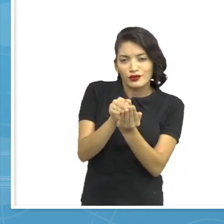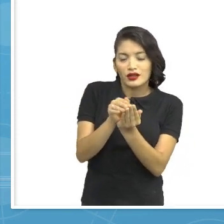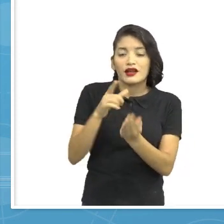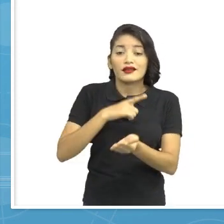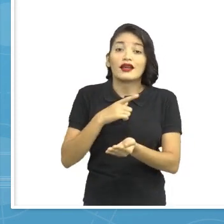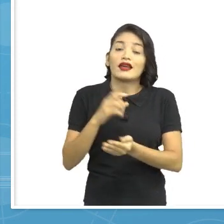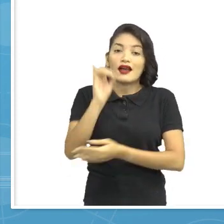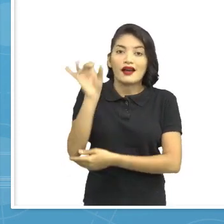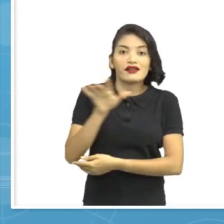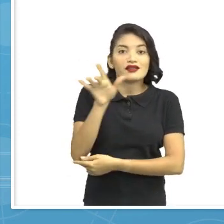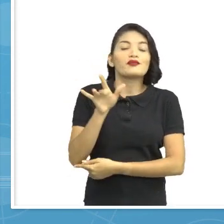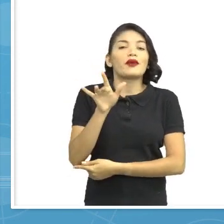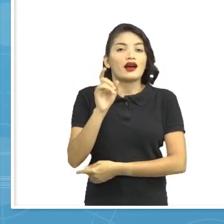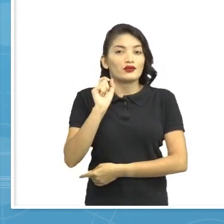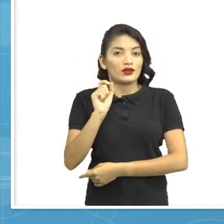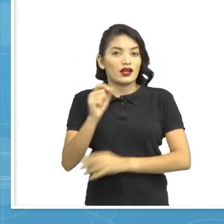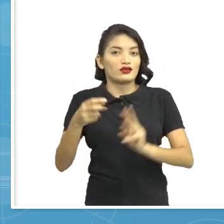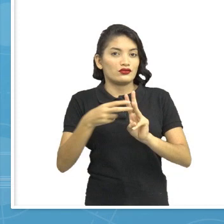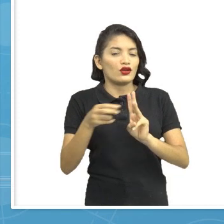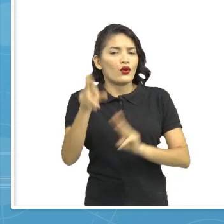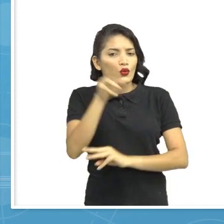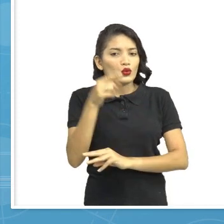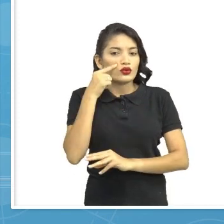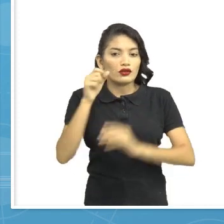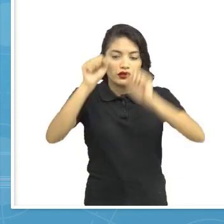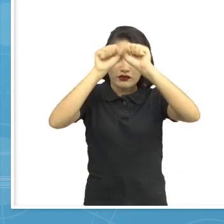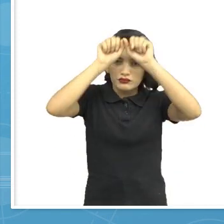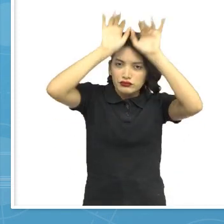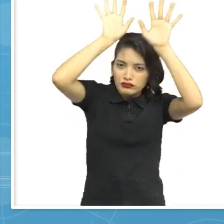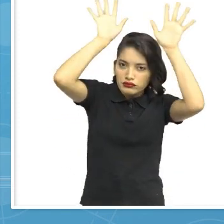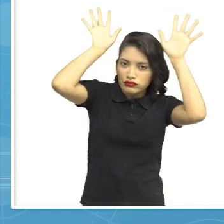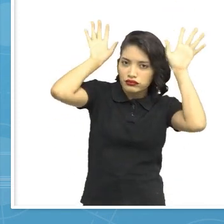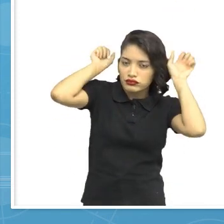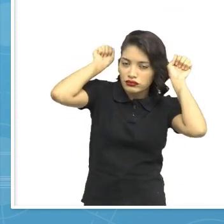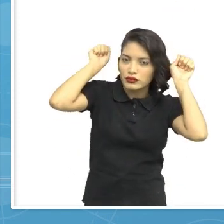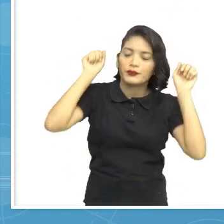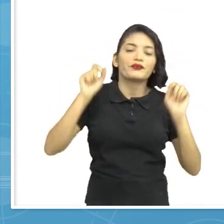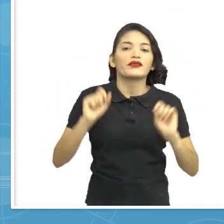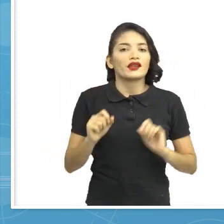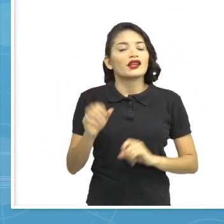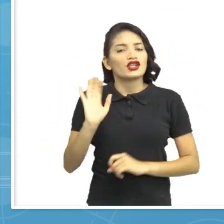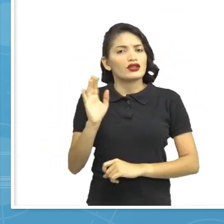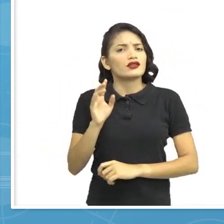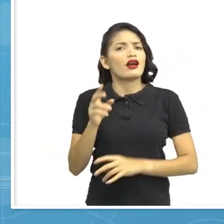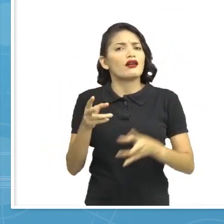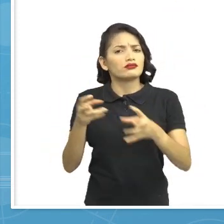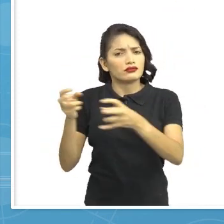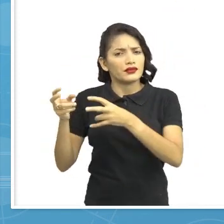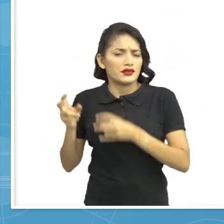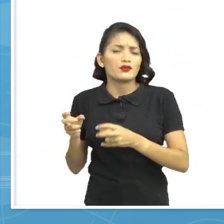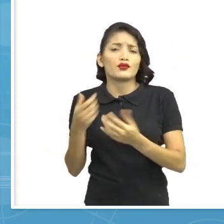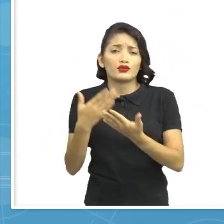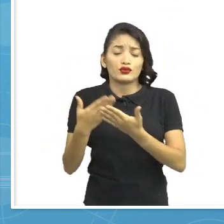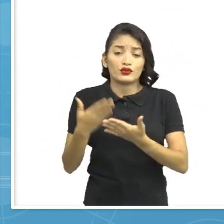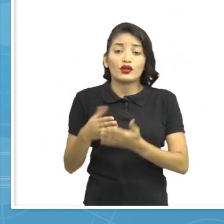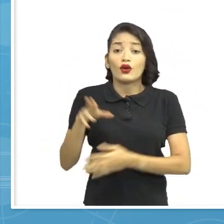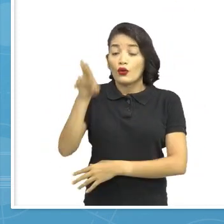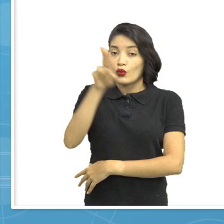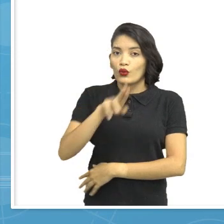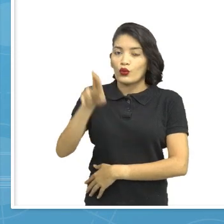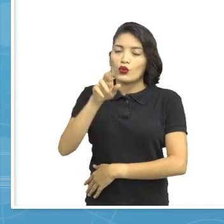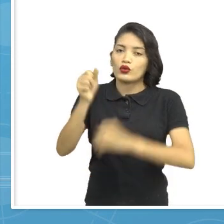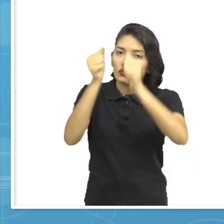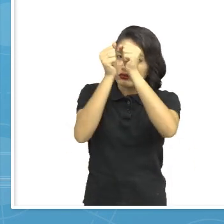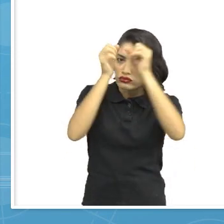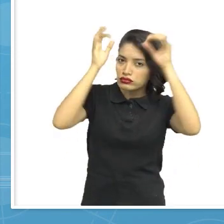indígena utilizando um artefato indígena, de um cocar, que nós já vimos também, né, durante a nossa aula. Então, ele está utilizando aí